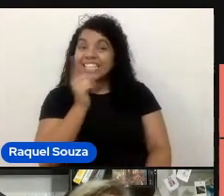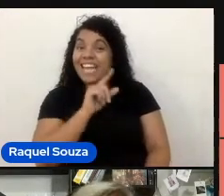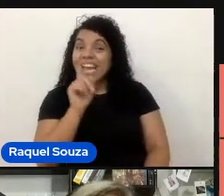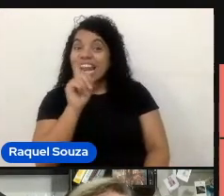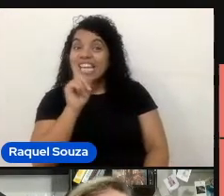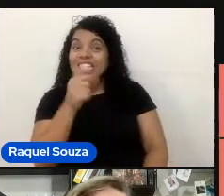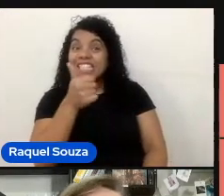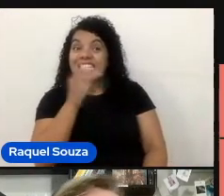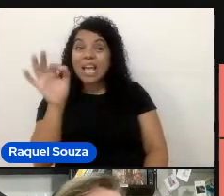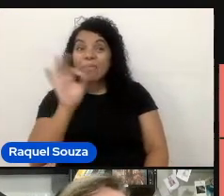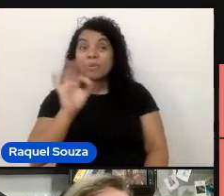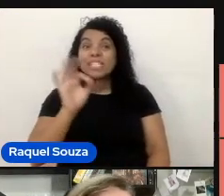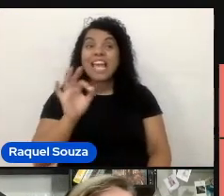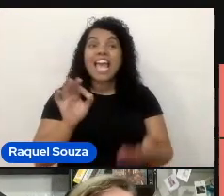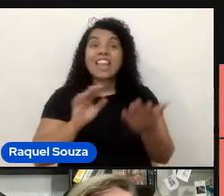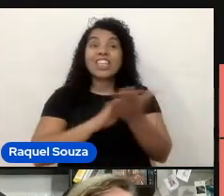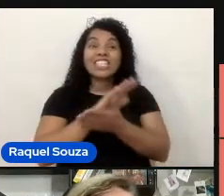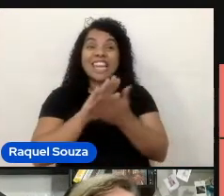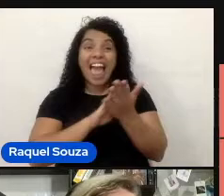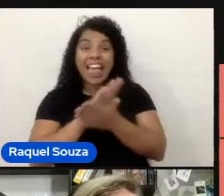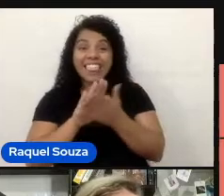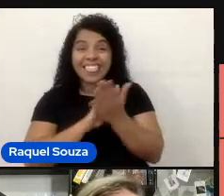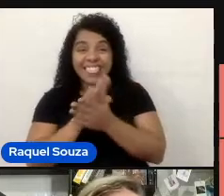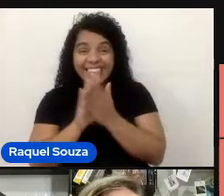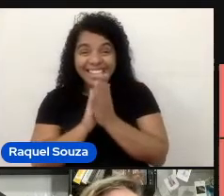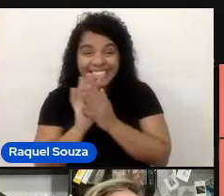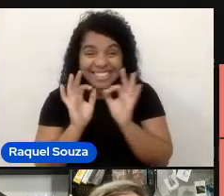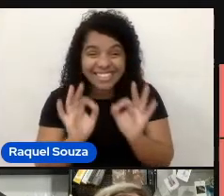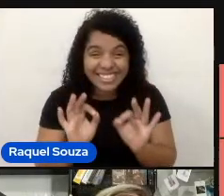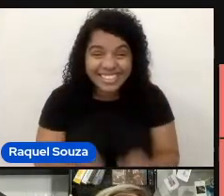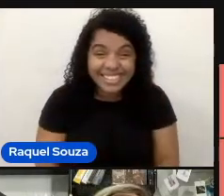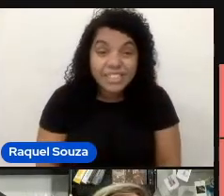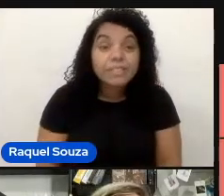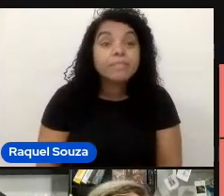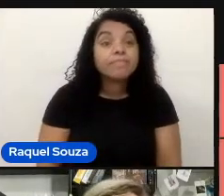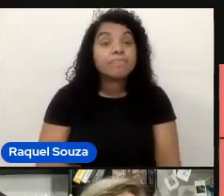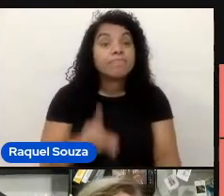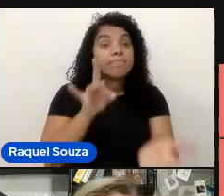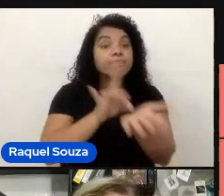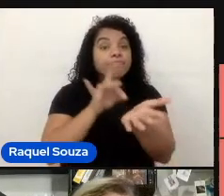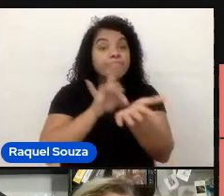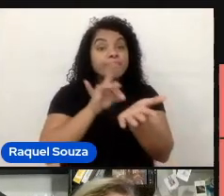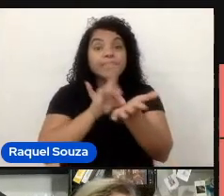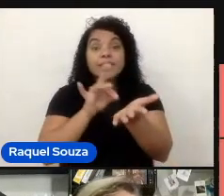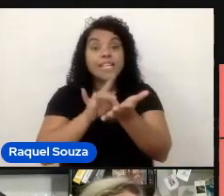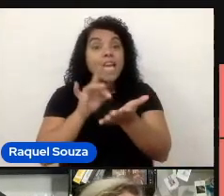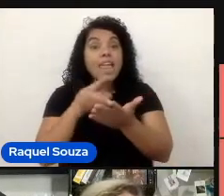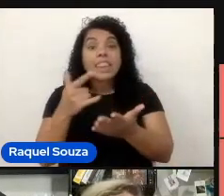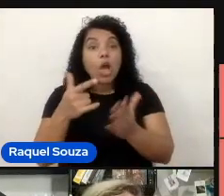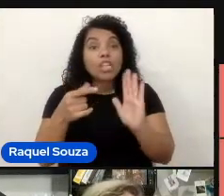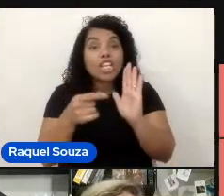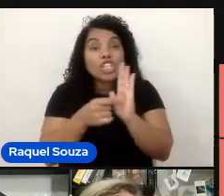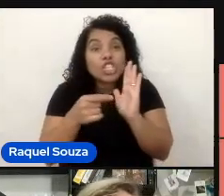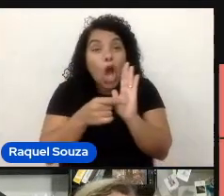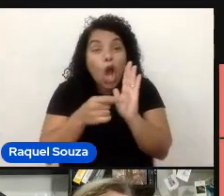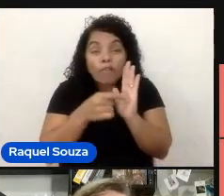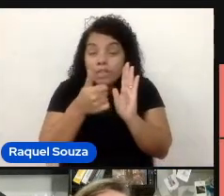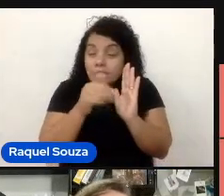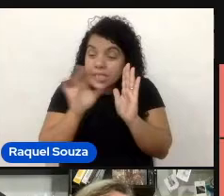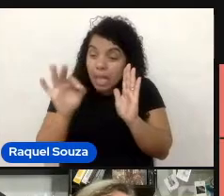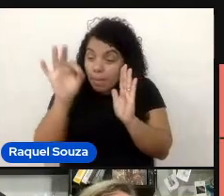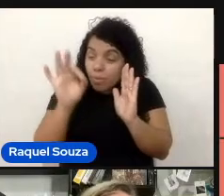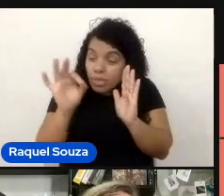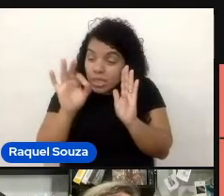de jeito nenhum. Não é verdade? Se a gente for falar, não existe um software 100% seguro. Não